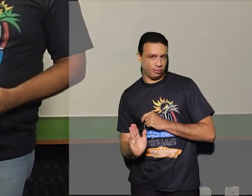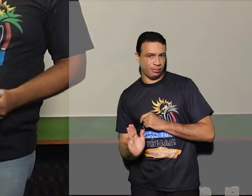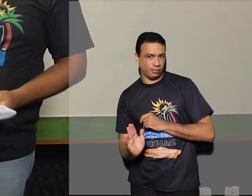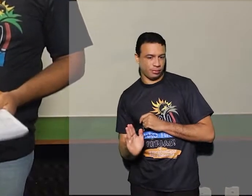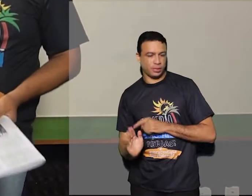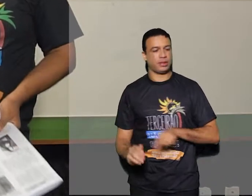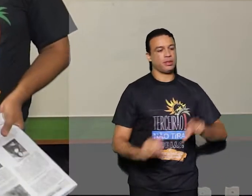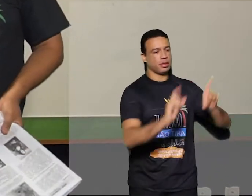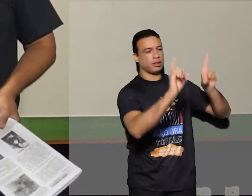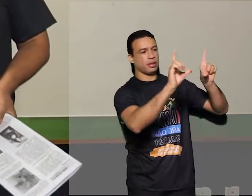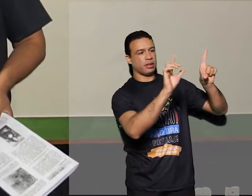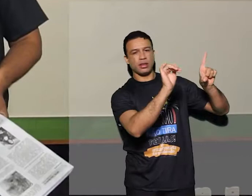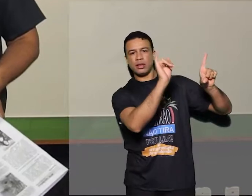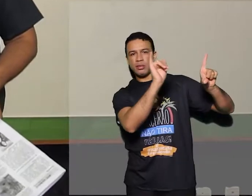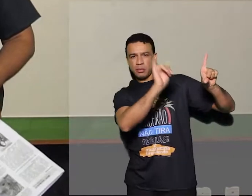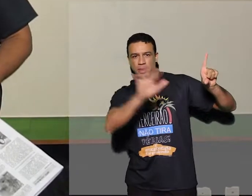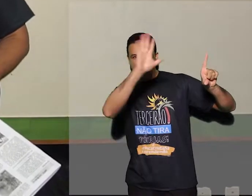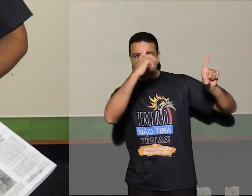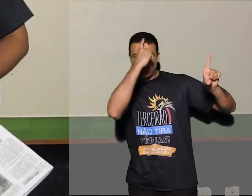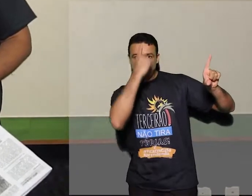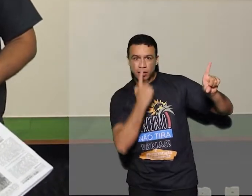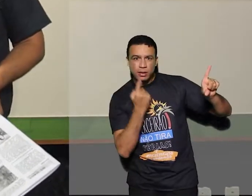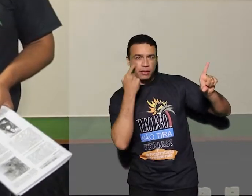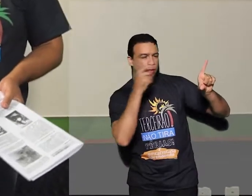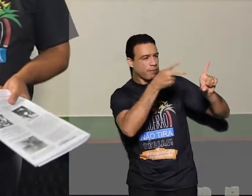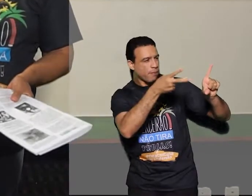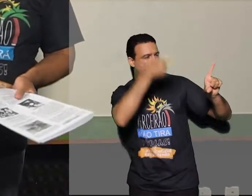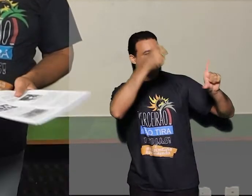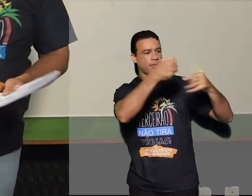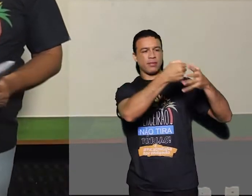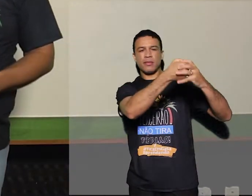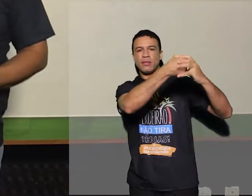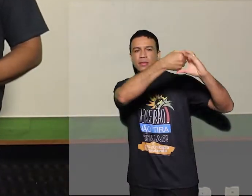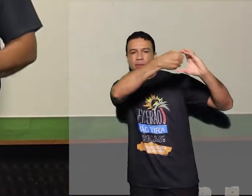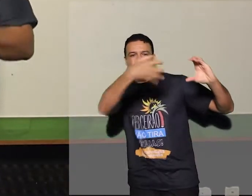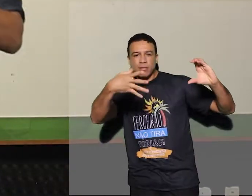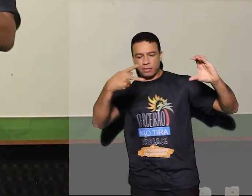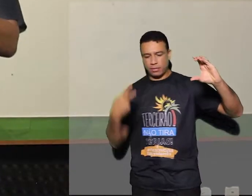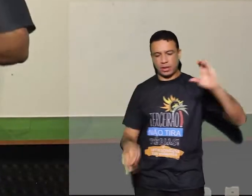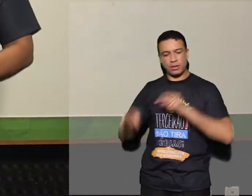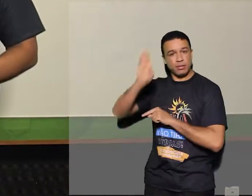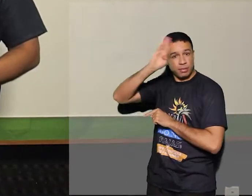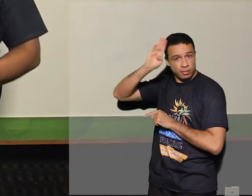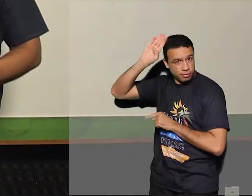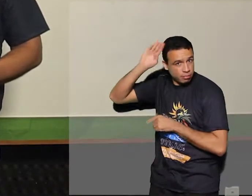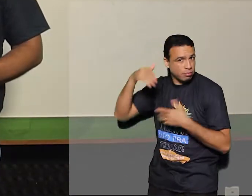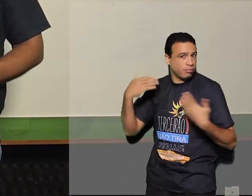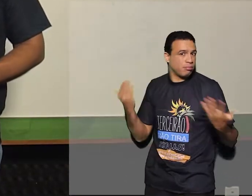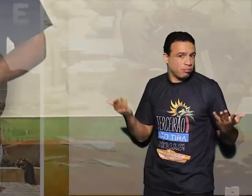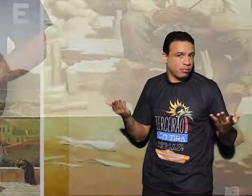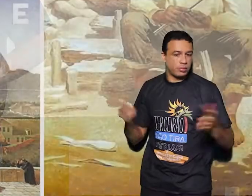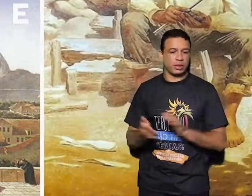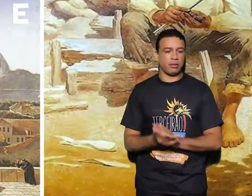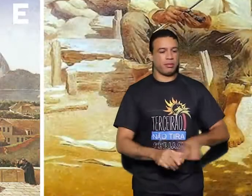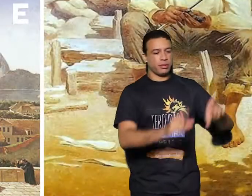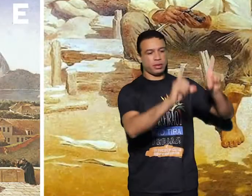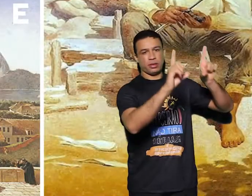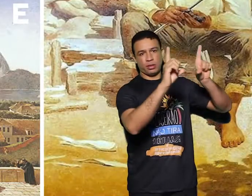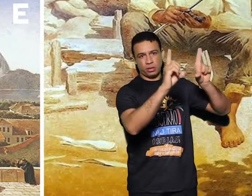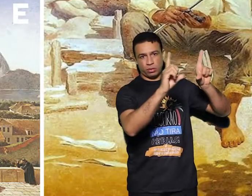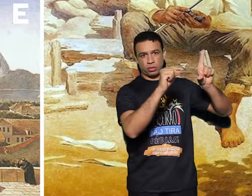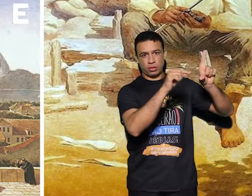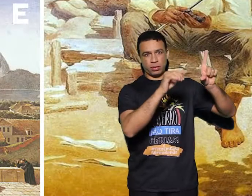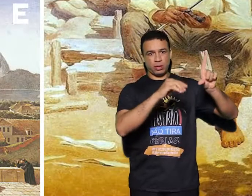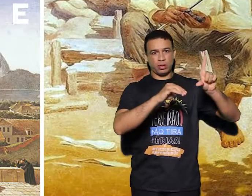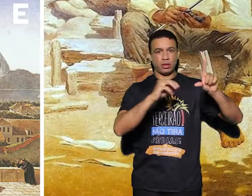dessas imagens já começa a apresentar características da modernidade, mesmo sendo acadêmicas? Primeiro quadro, aquilo que eu falei para vocês. Independência ou